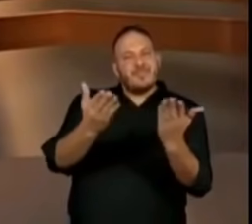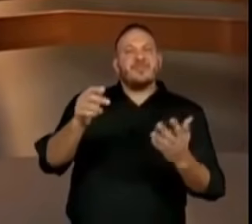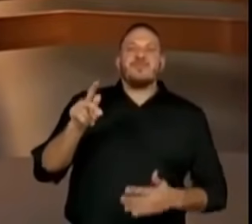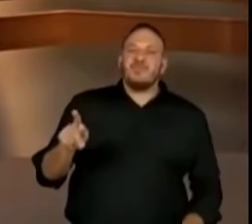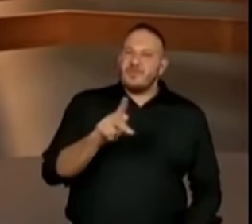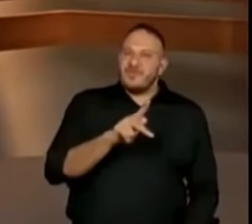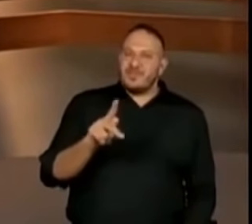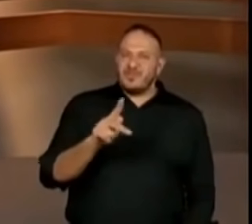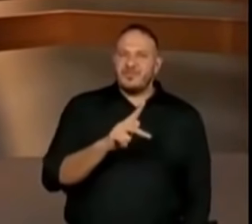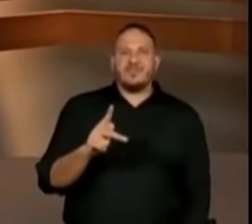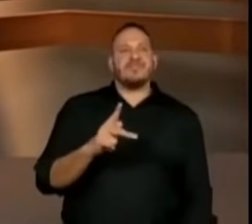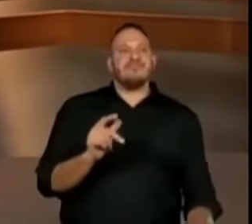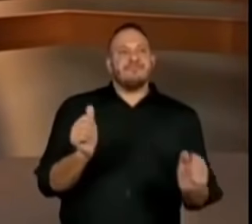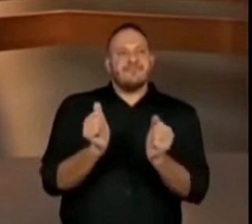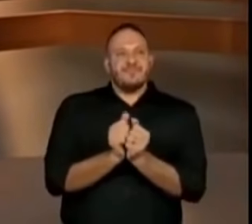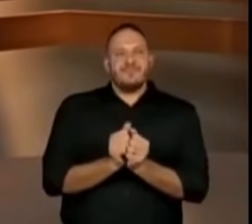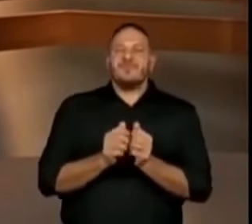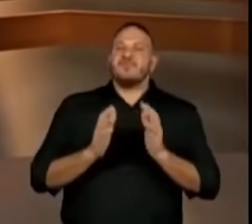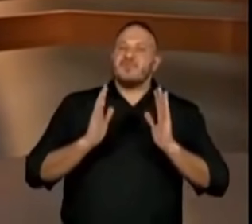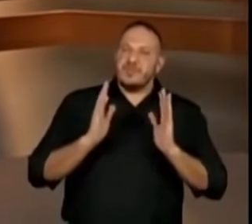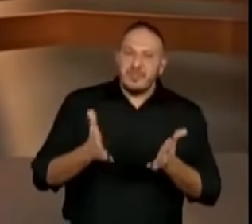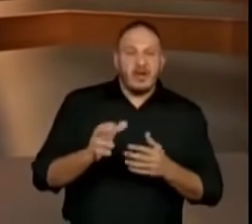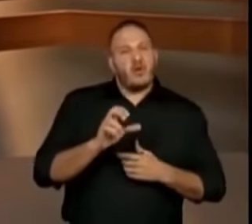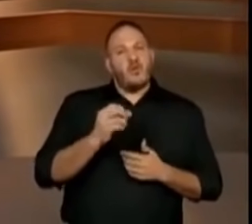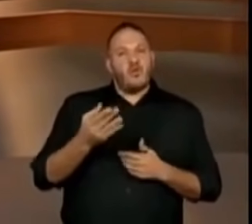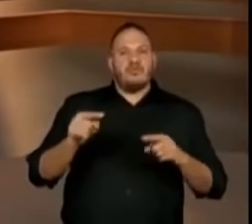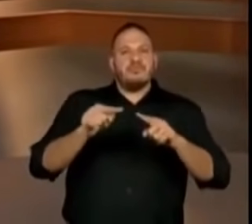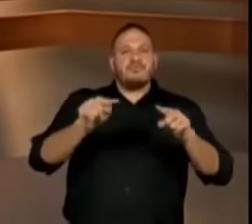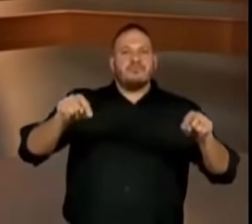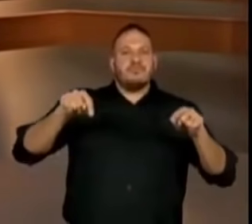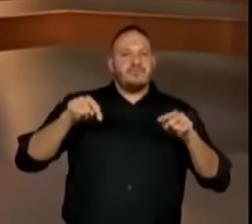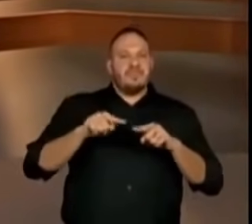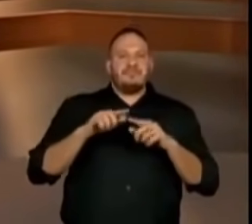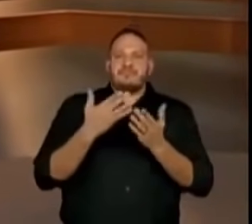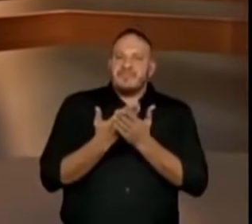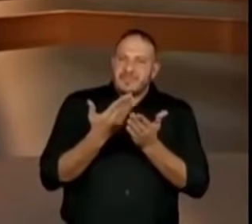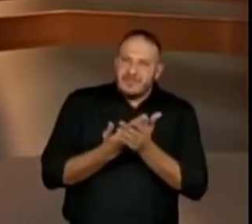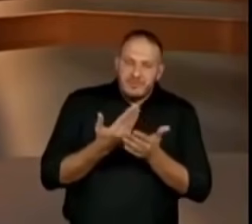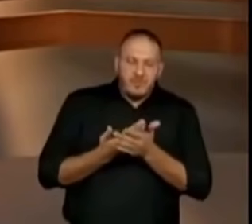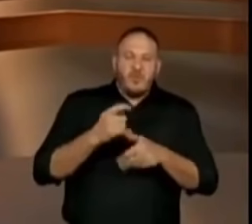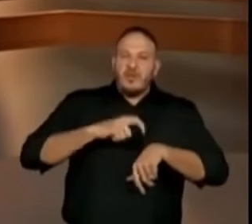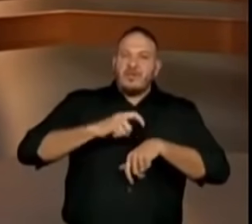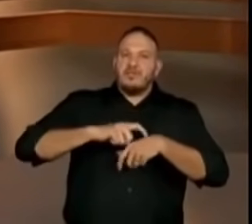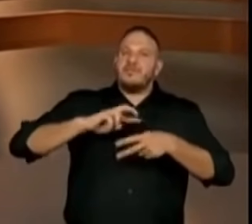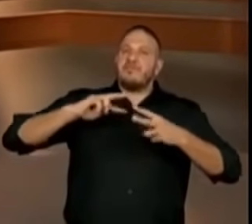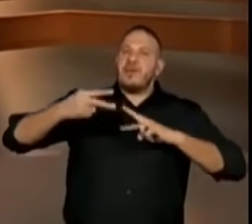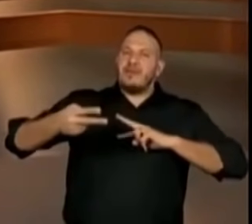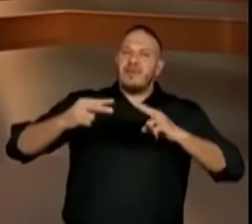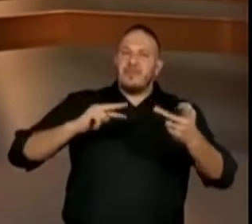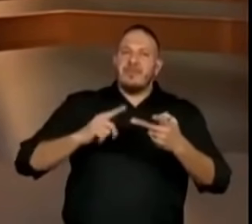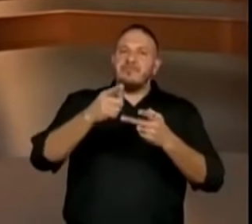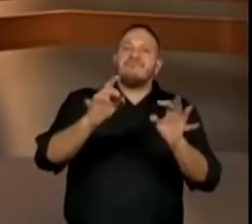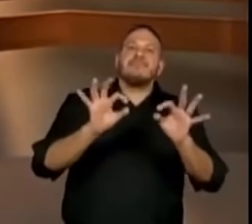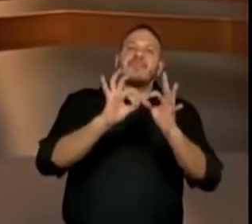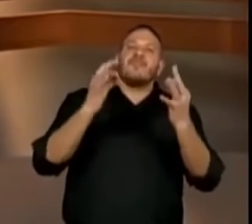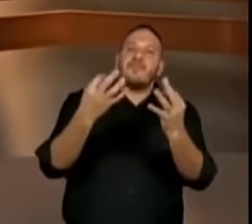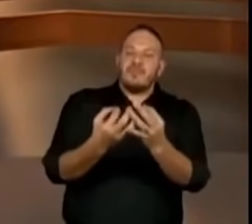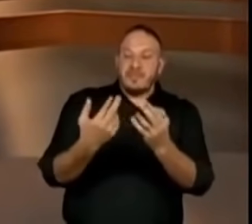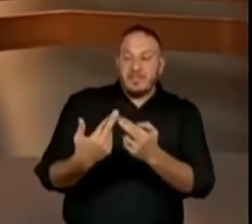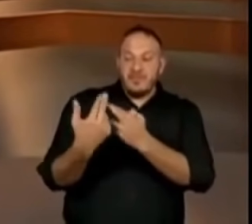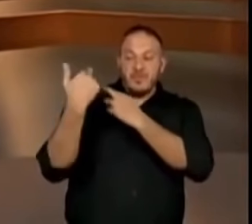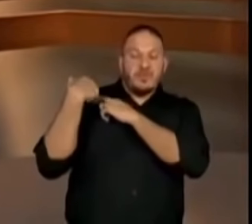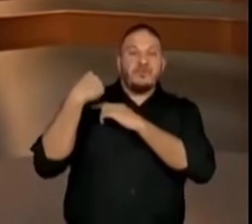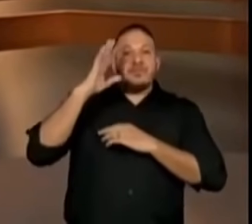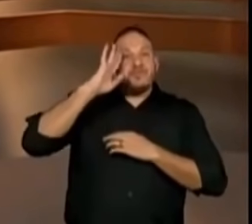que já estão por aqui também, ou na sala de aula e assistem no contraturno, né, aos pais e responsáveis e aos nossos